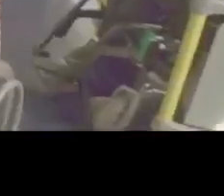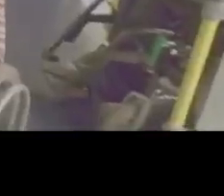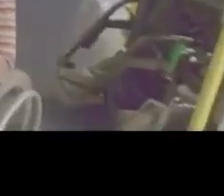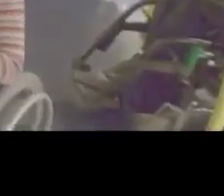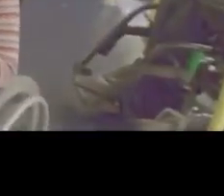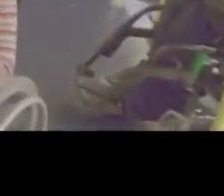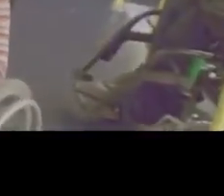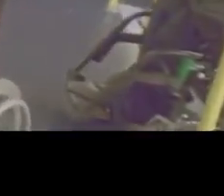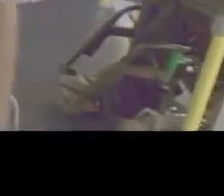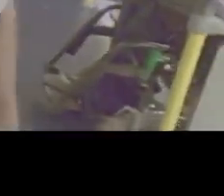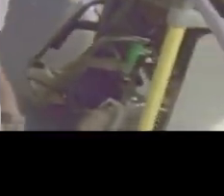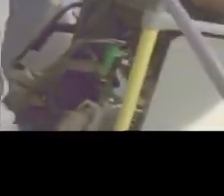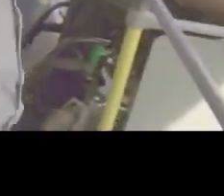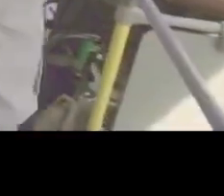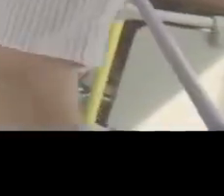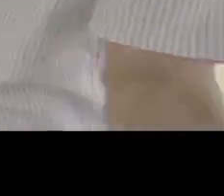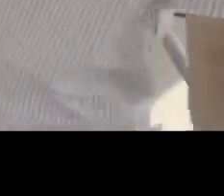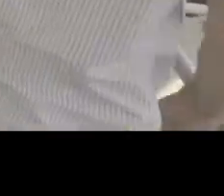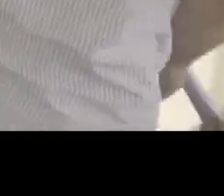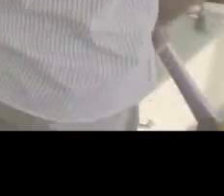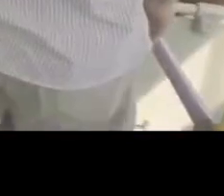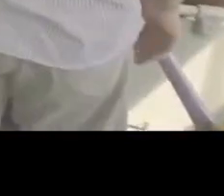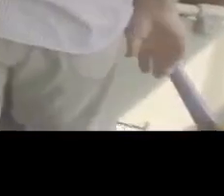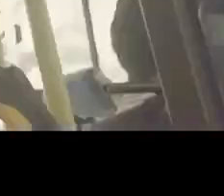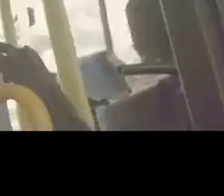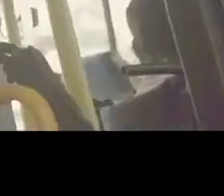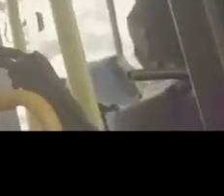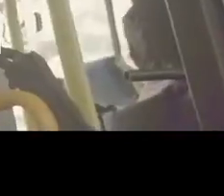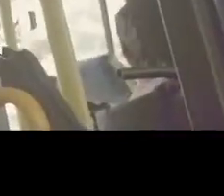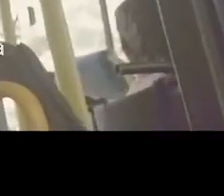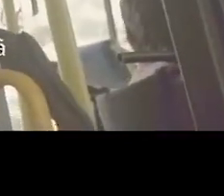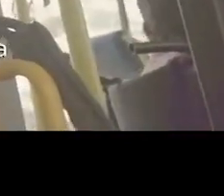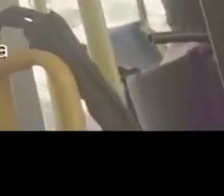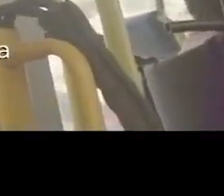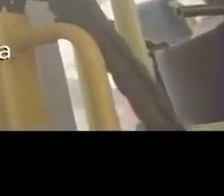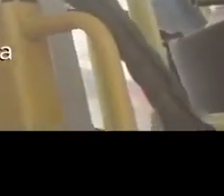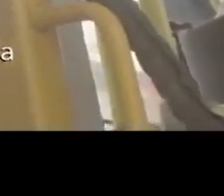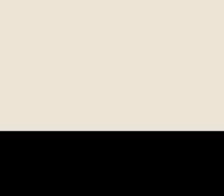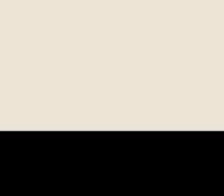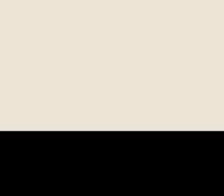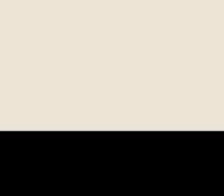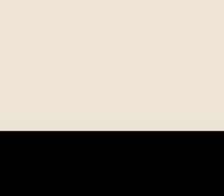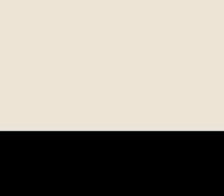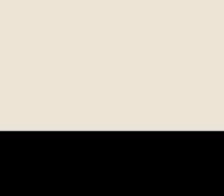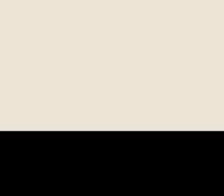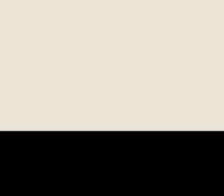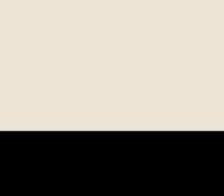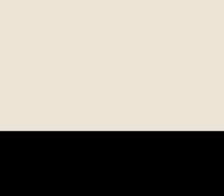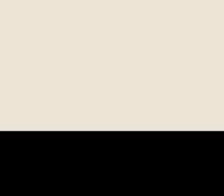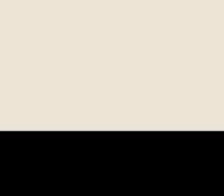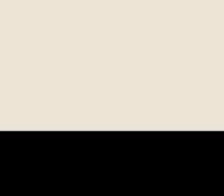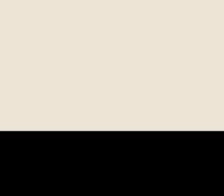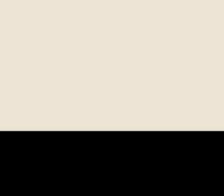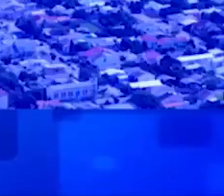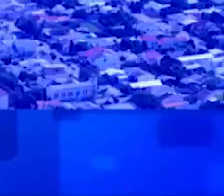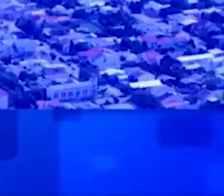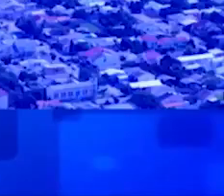que tem. Se não tivesse a PAI, o que iam fazer esses alunos?